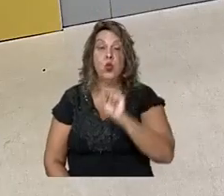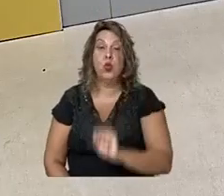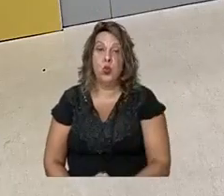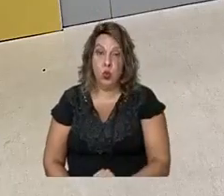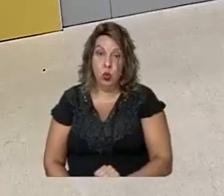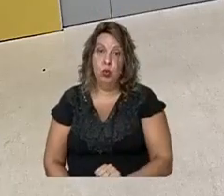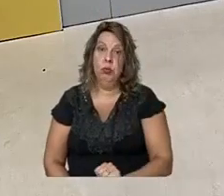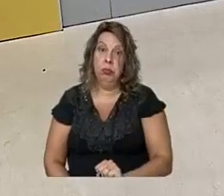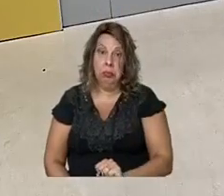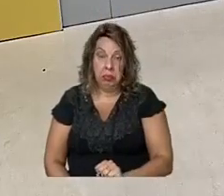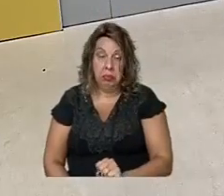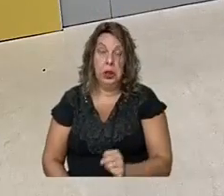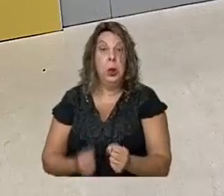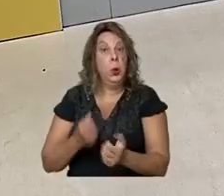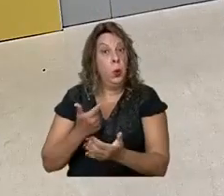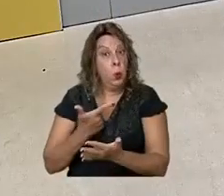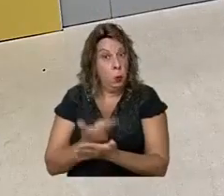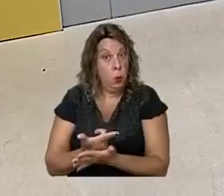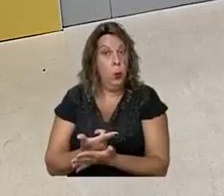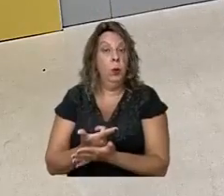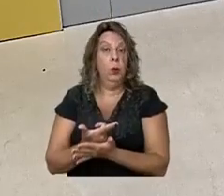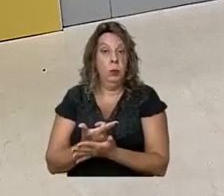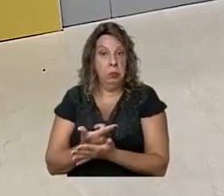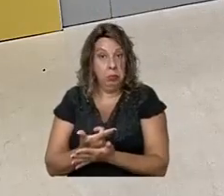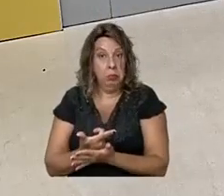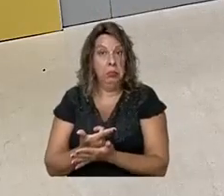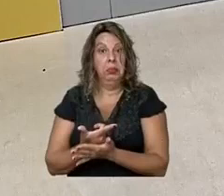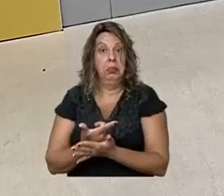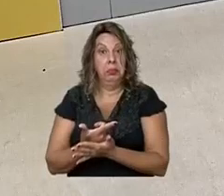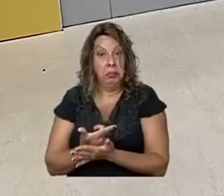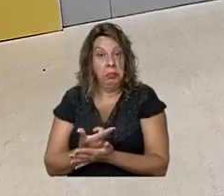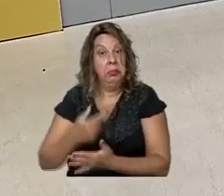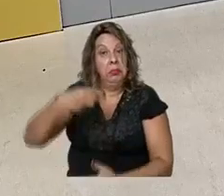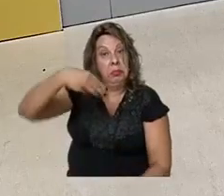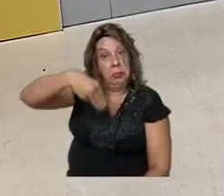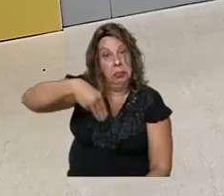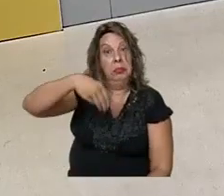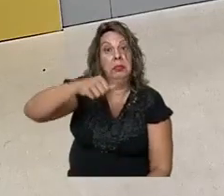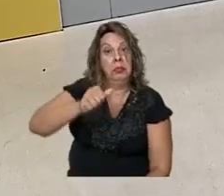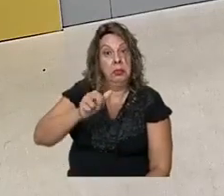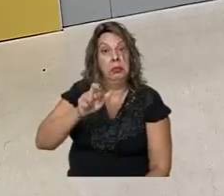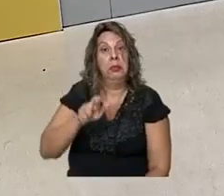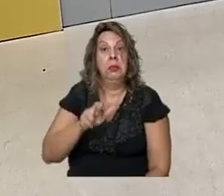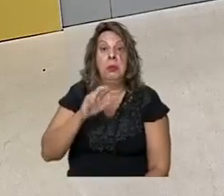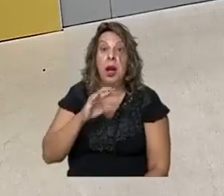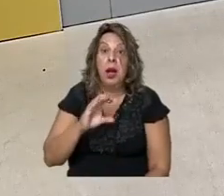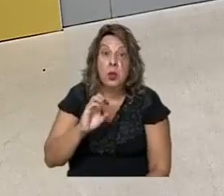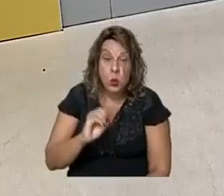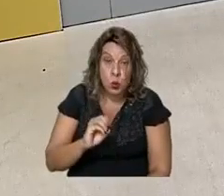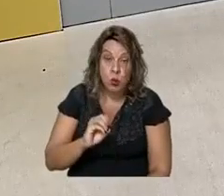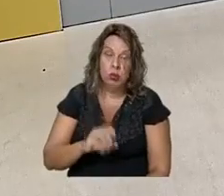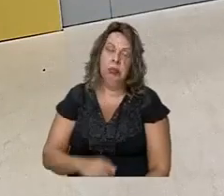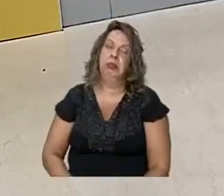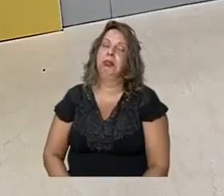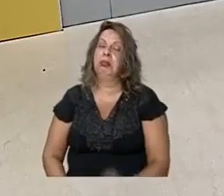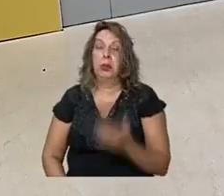aí, adquiriu aí com o pé quente, Márcio Cruz, muito bem, obrigada aí pelo carinho,